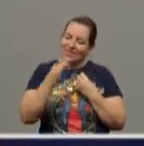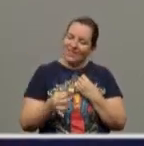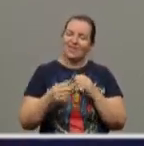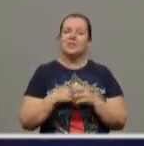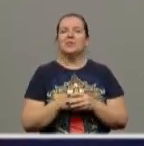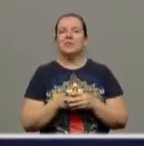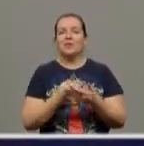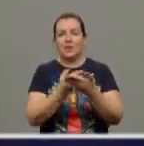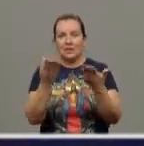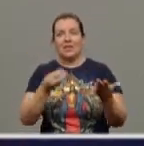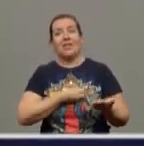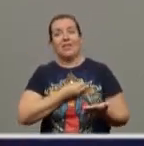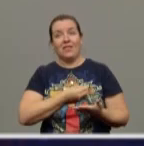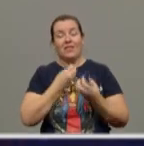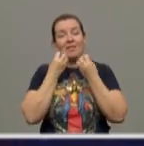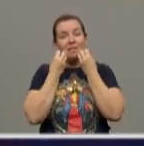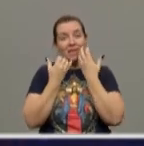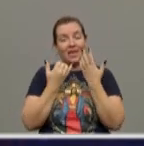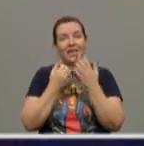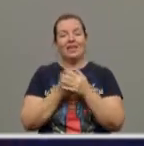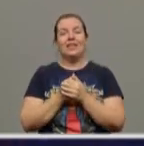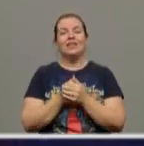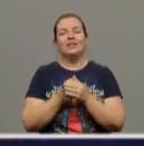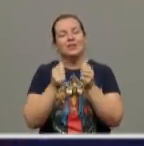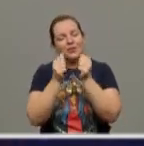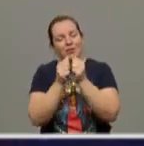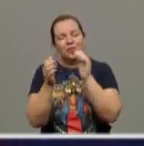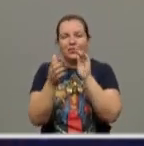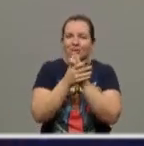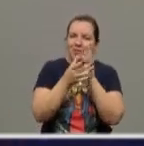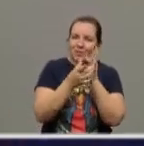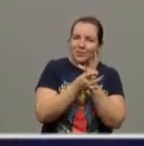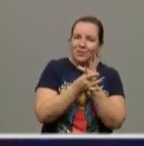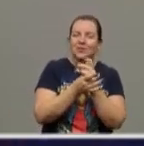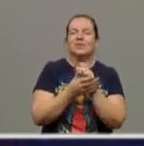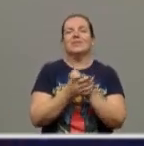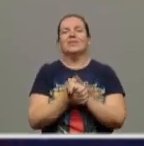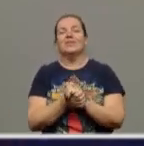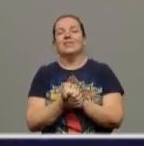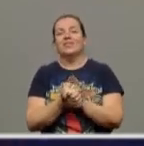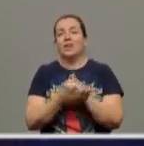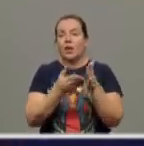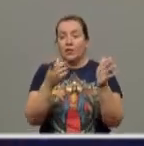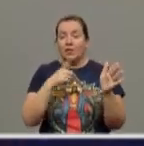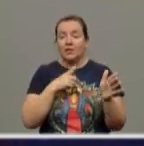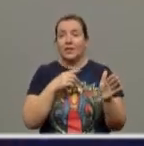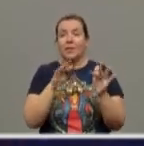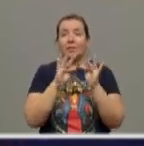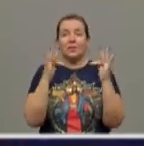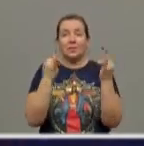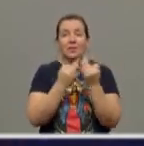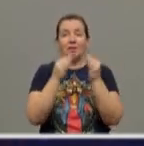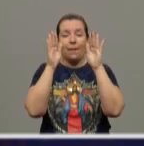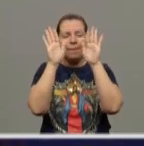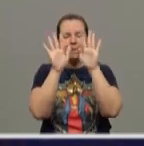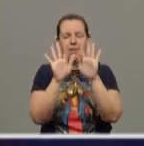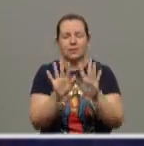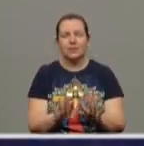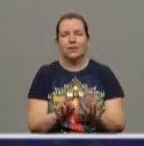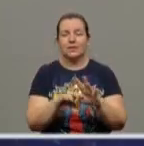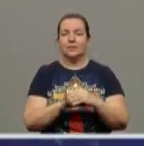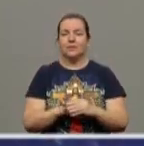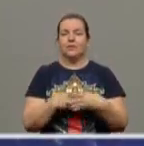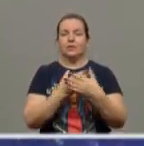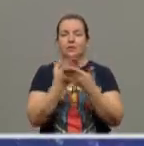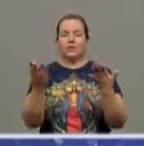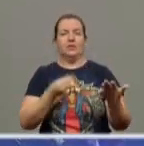que vive bem com teu esposo, com tua esposa, você que tem uma família abençoada, você